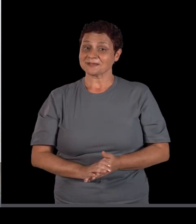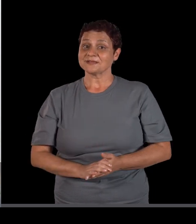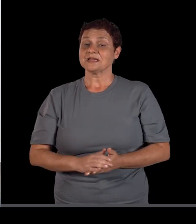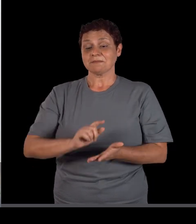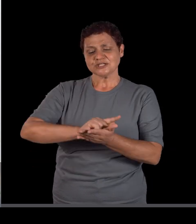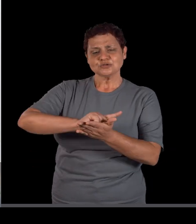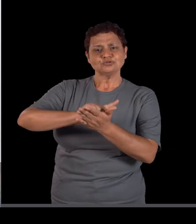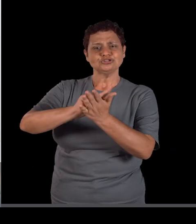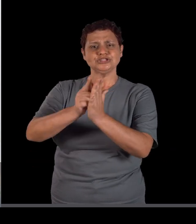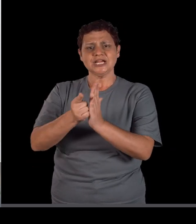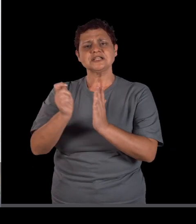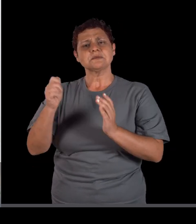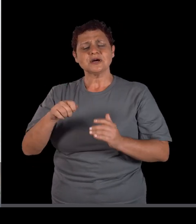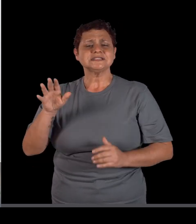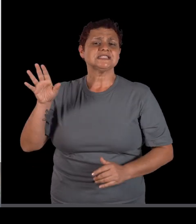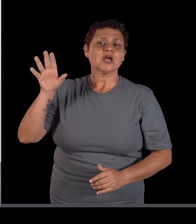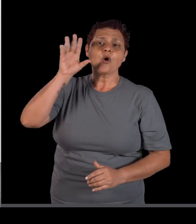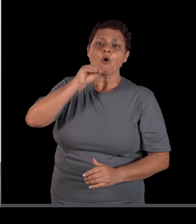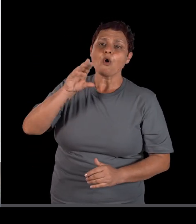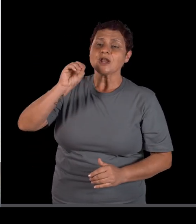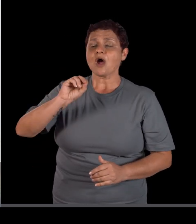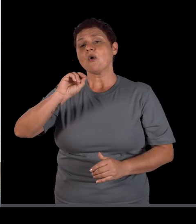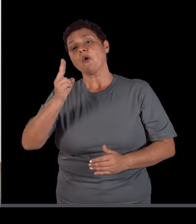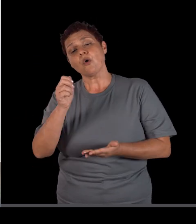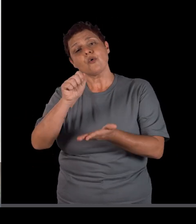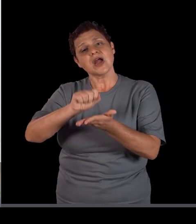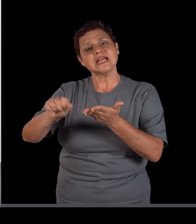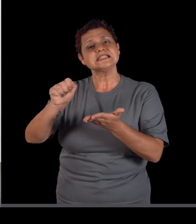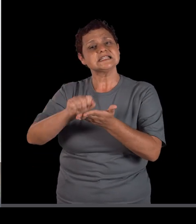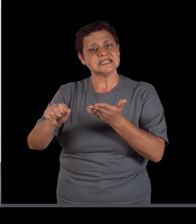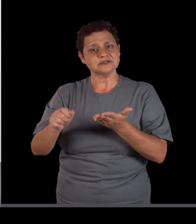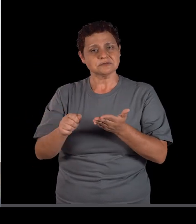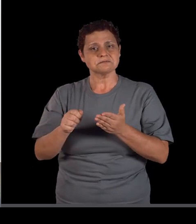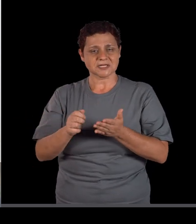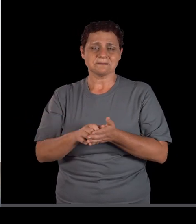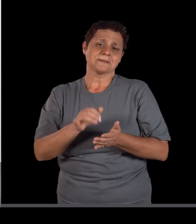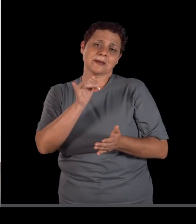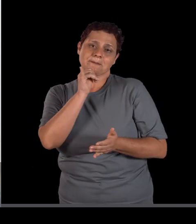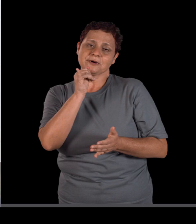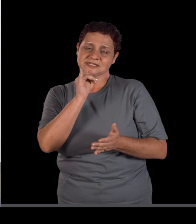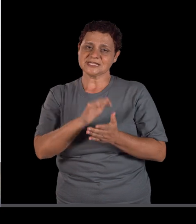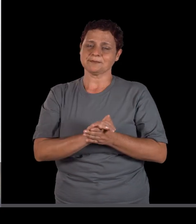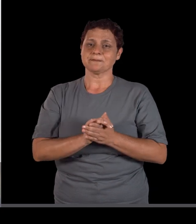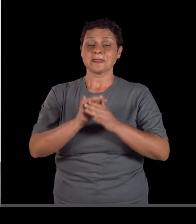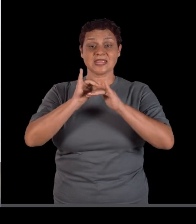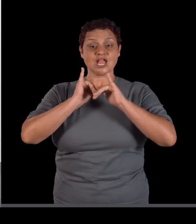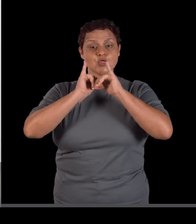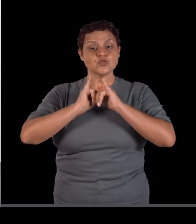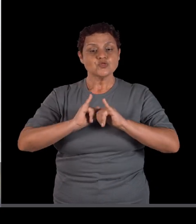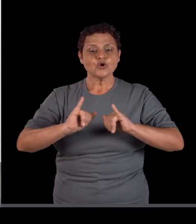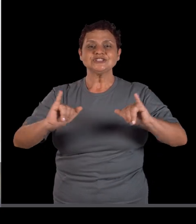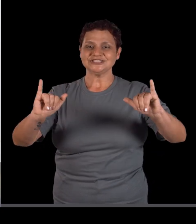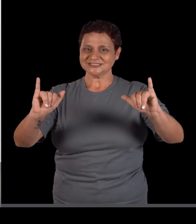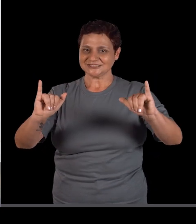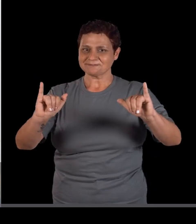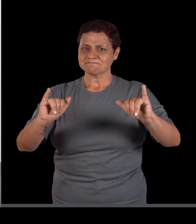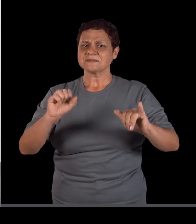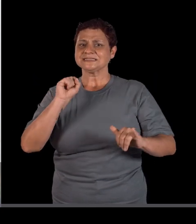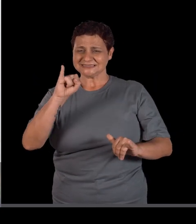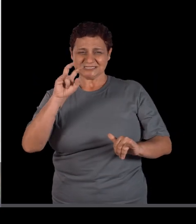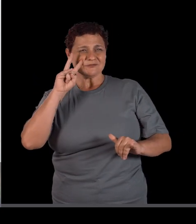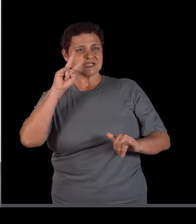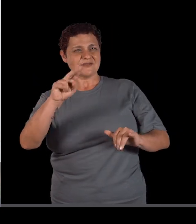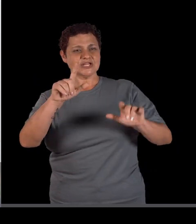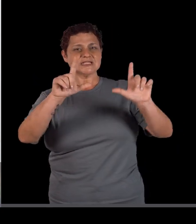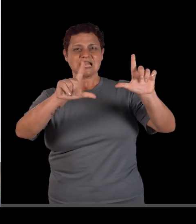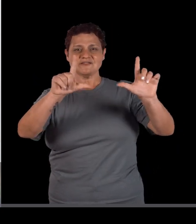também os gêneros podem ser orais ou escritos, sendo o mesmo gênero. Por exemplo, a gente pensa numa notícia. Se você está assistindo